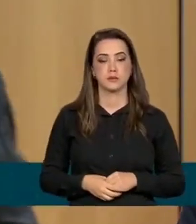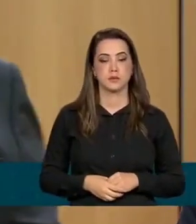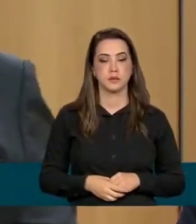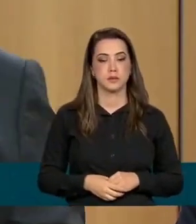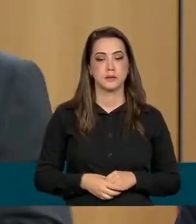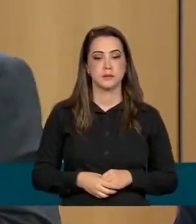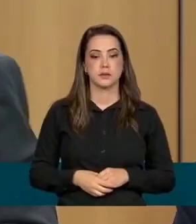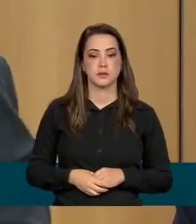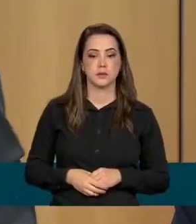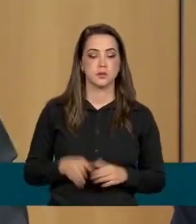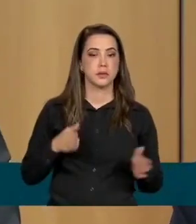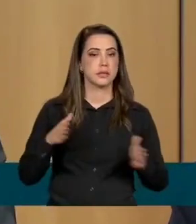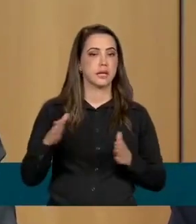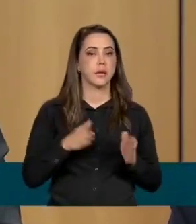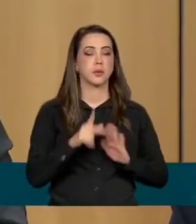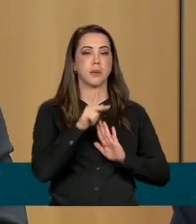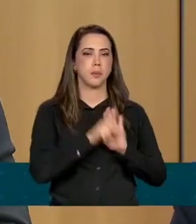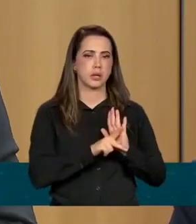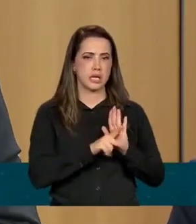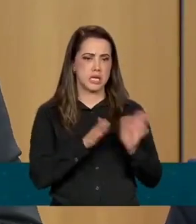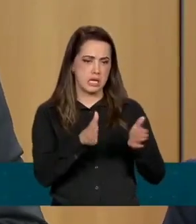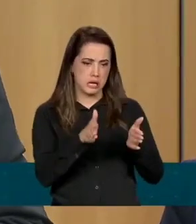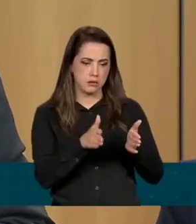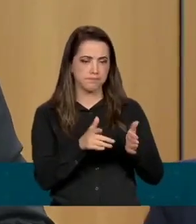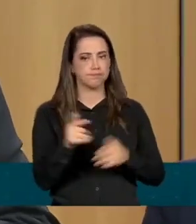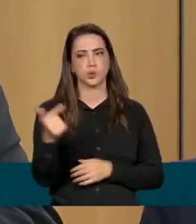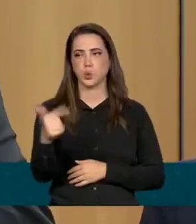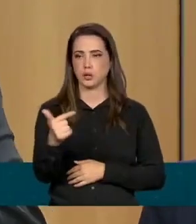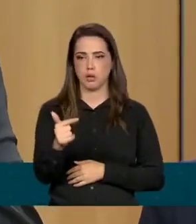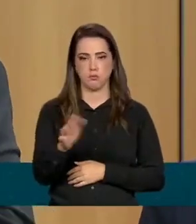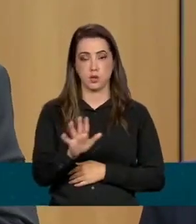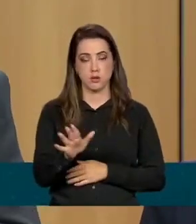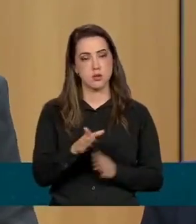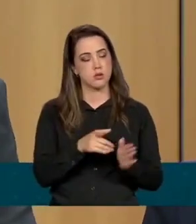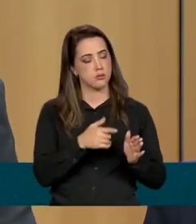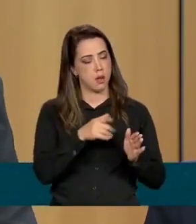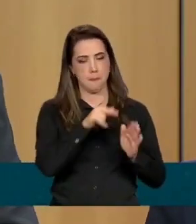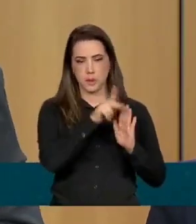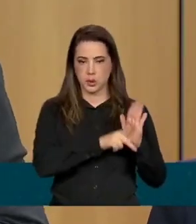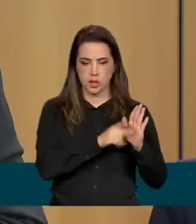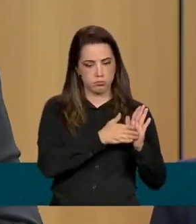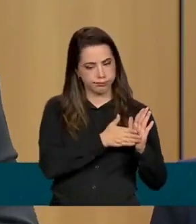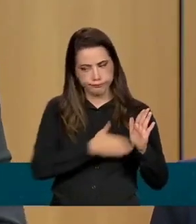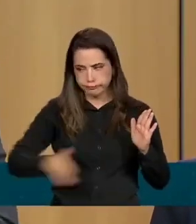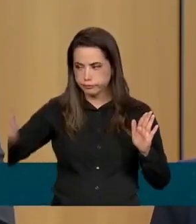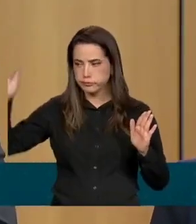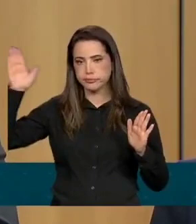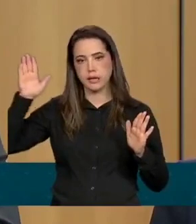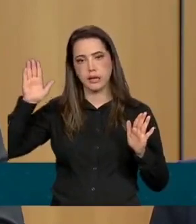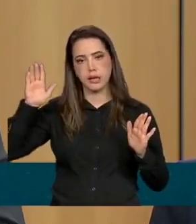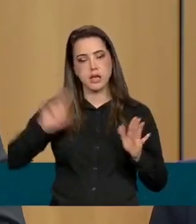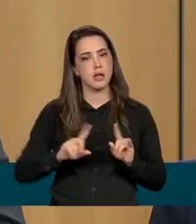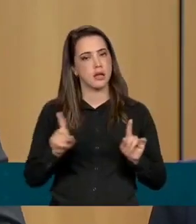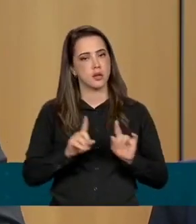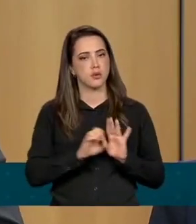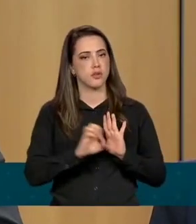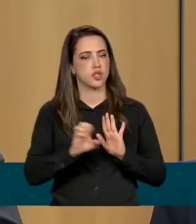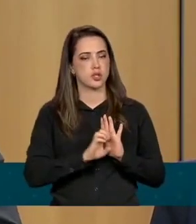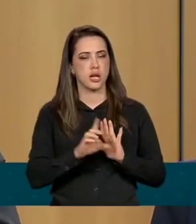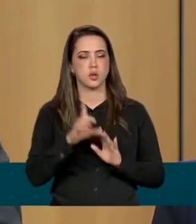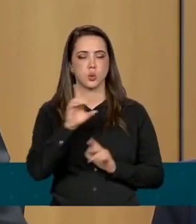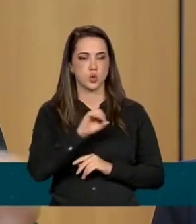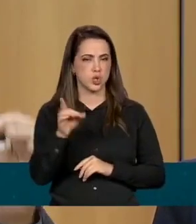Sobre a duração da portaria não tem data, porque nós não sabemos até onde isto vai, então a portaria ela não foi editada com